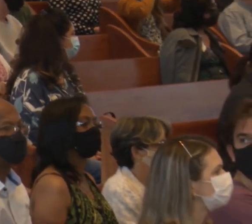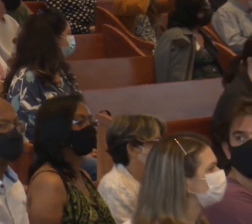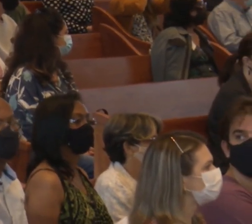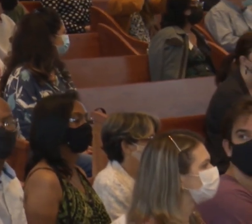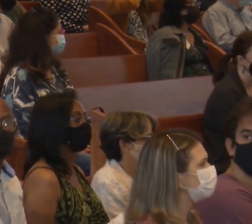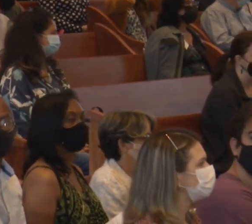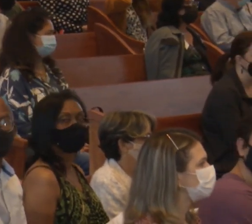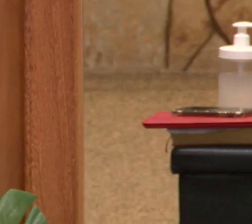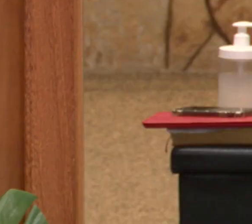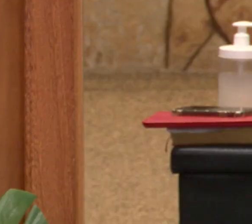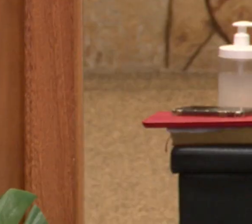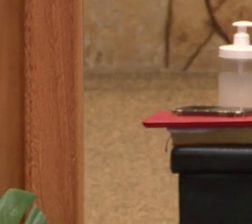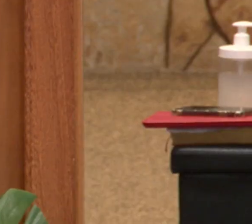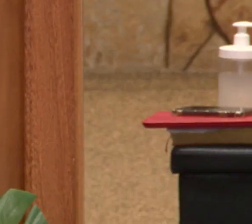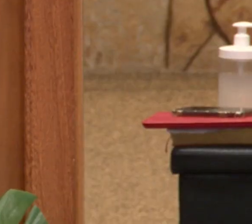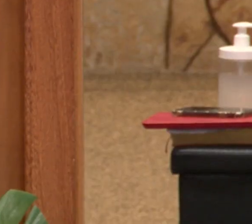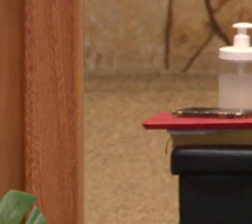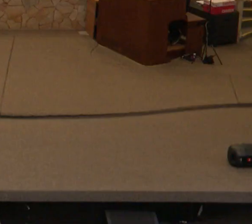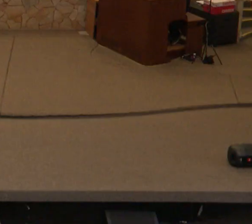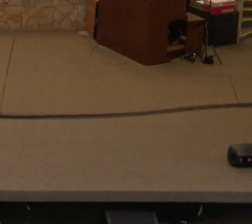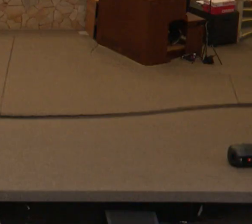Senhor.